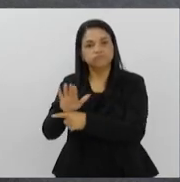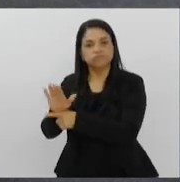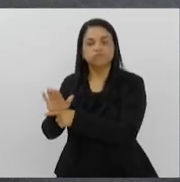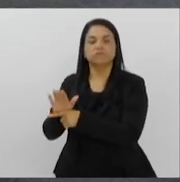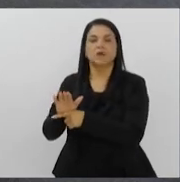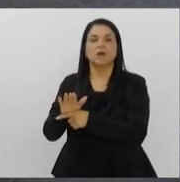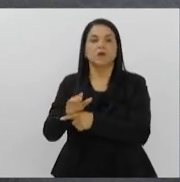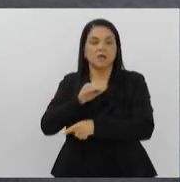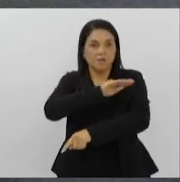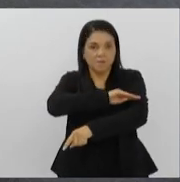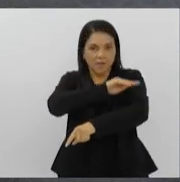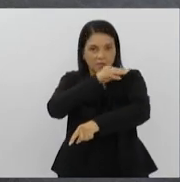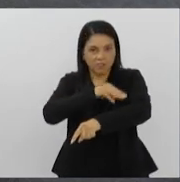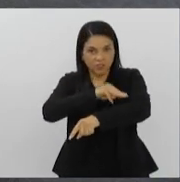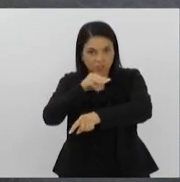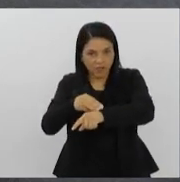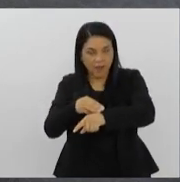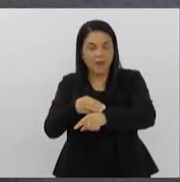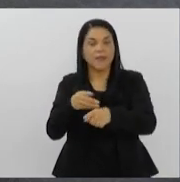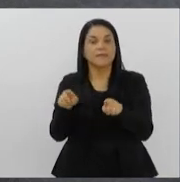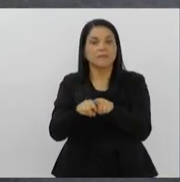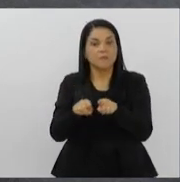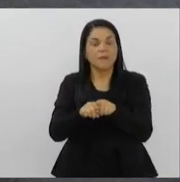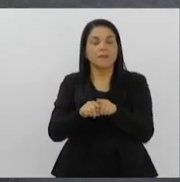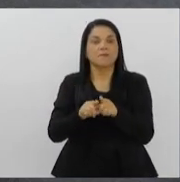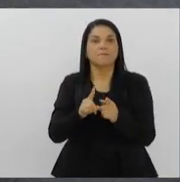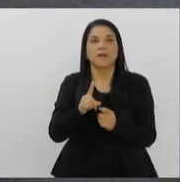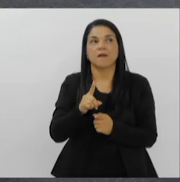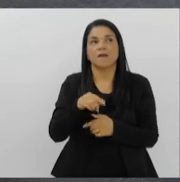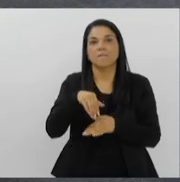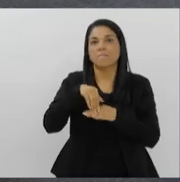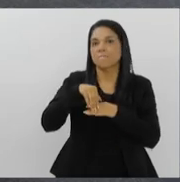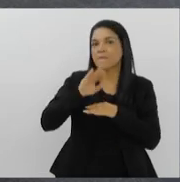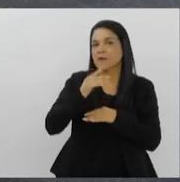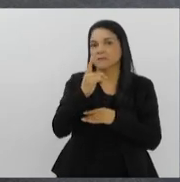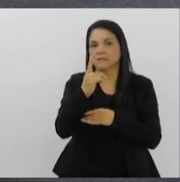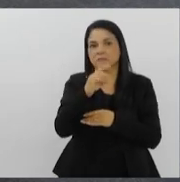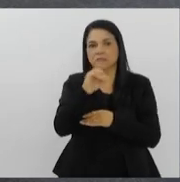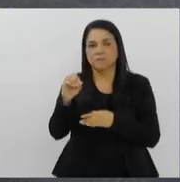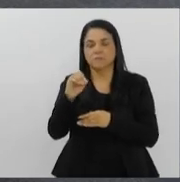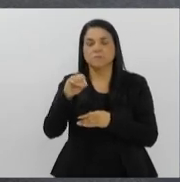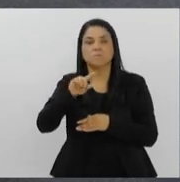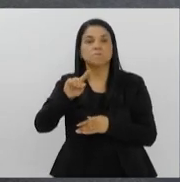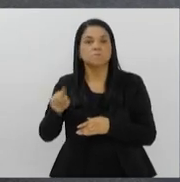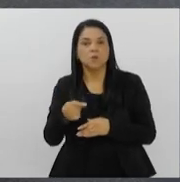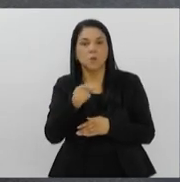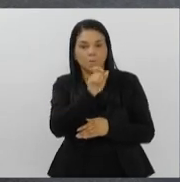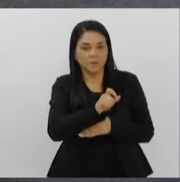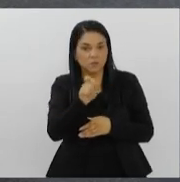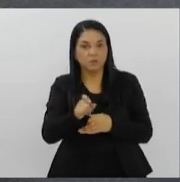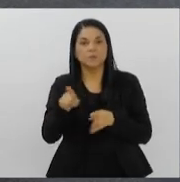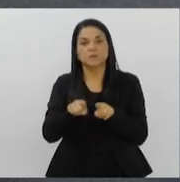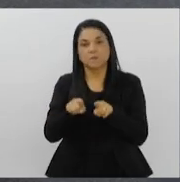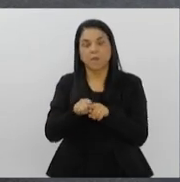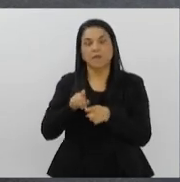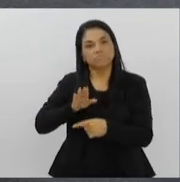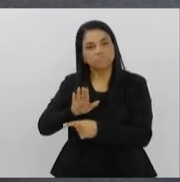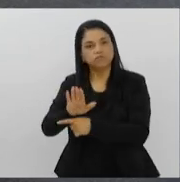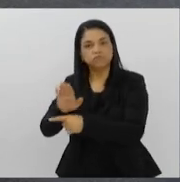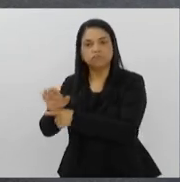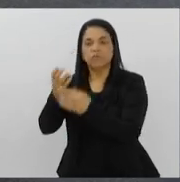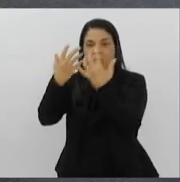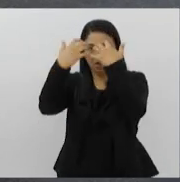contingente populacional de mais de 100 mil pessoas, mas também o Alto da Serra de Petrópolis e